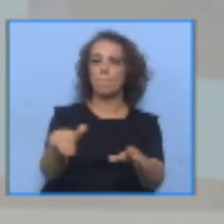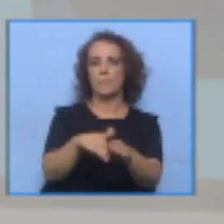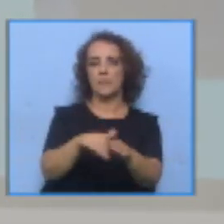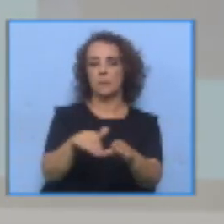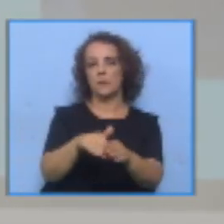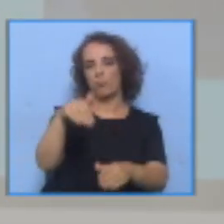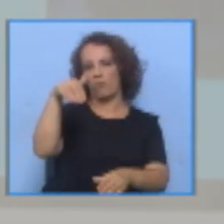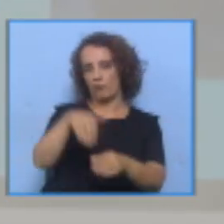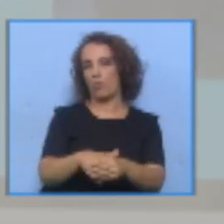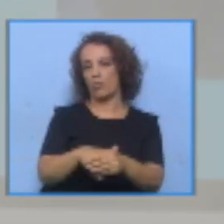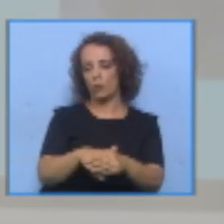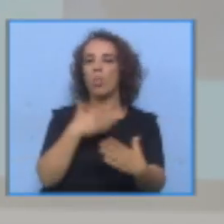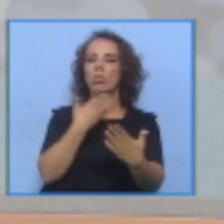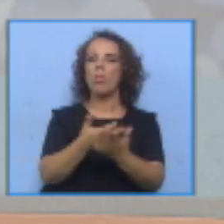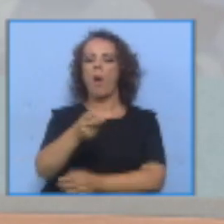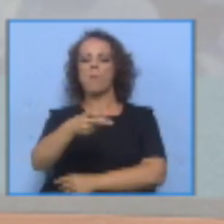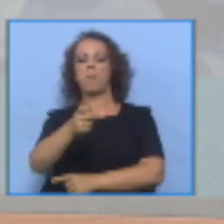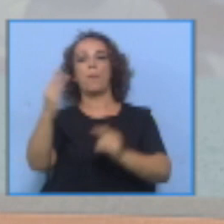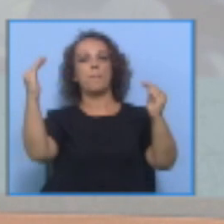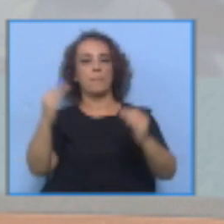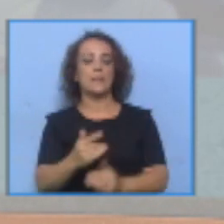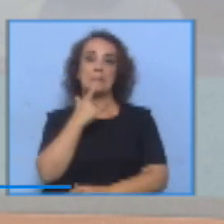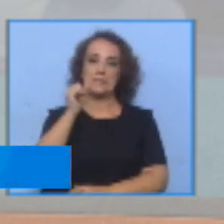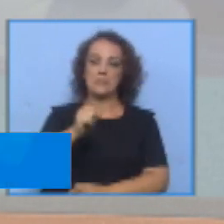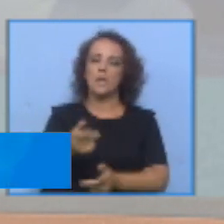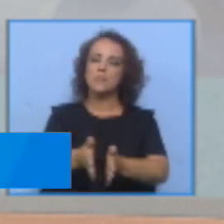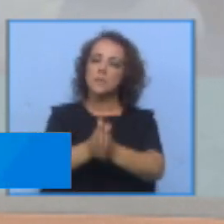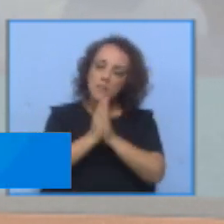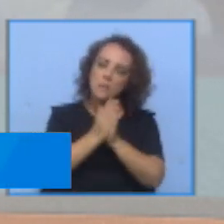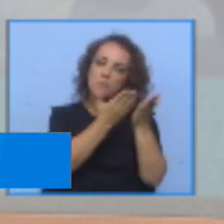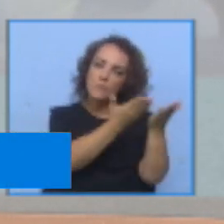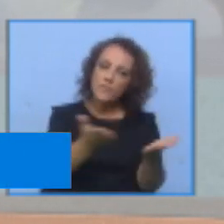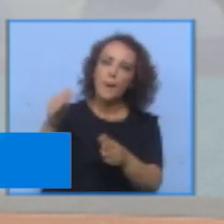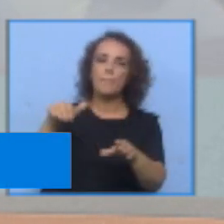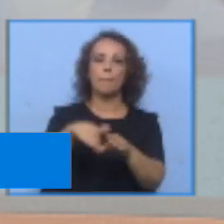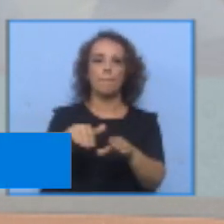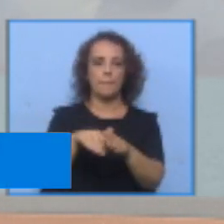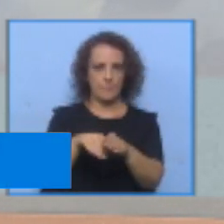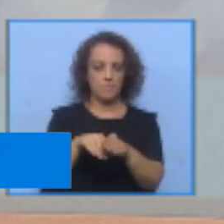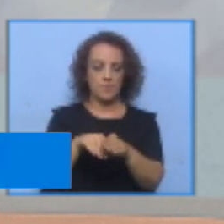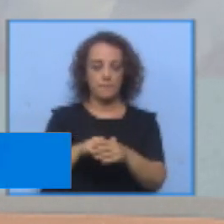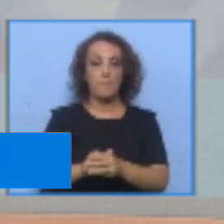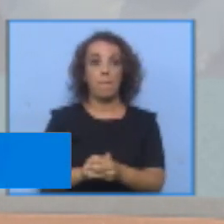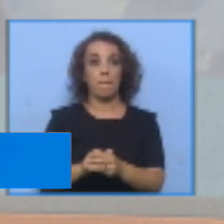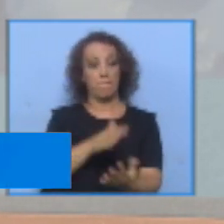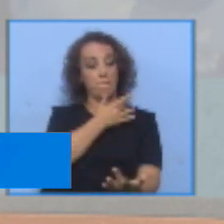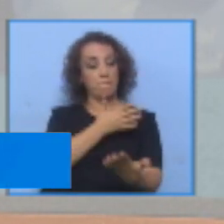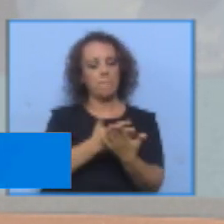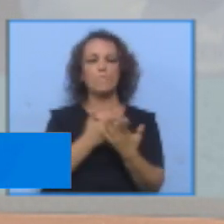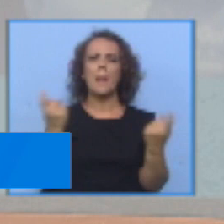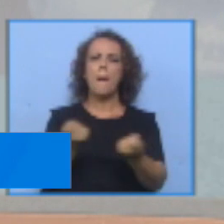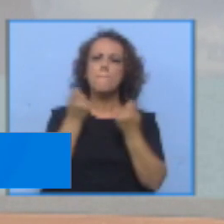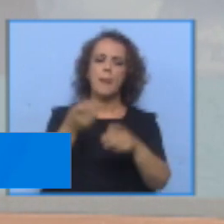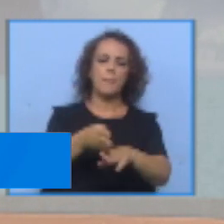a taxa de abstenção. Exatamente, é apelar à participação e ao longo desta campanha e pré-campanha